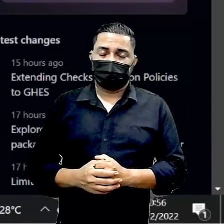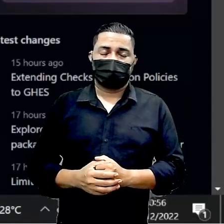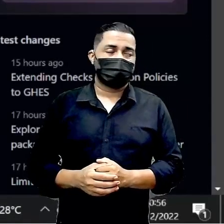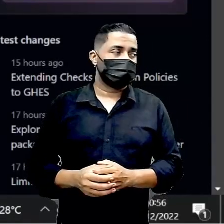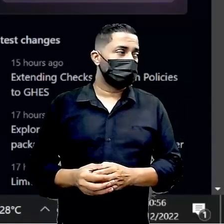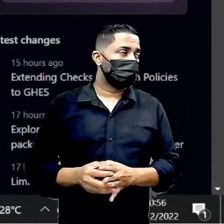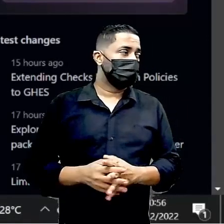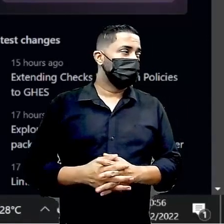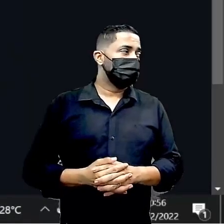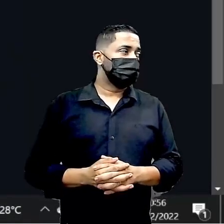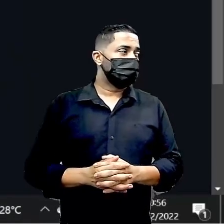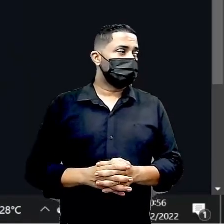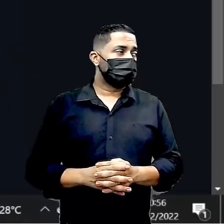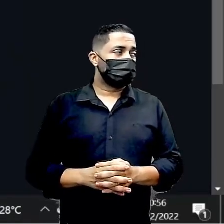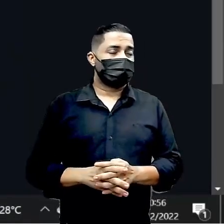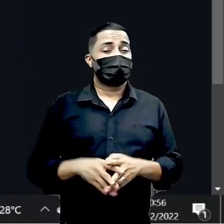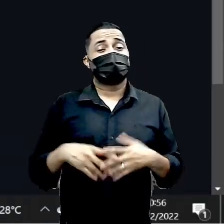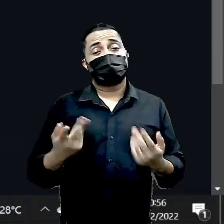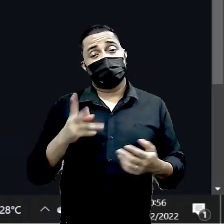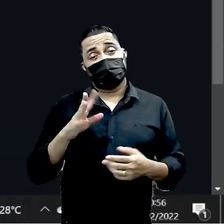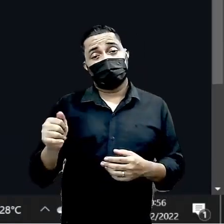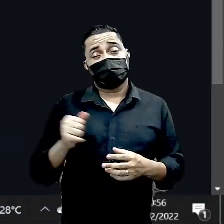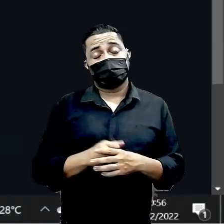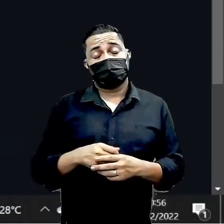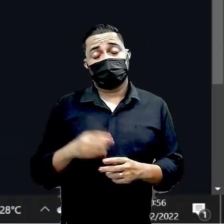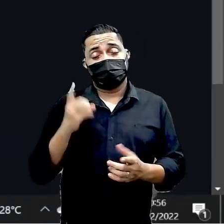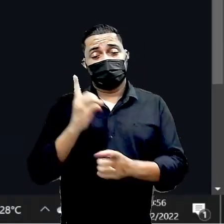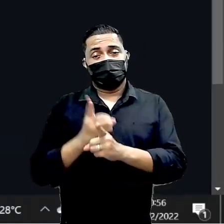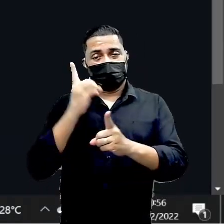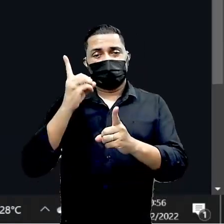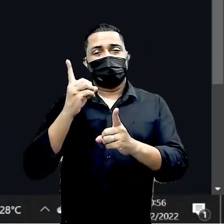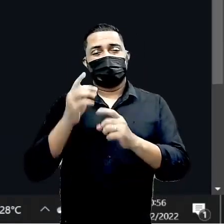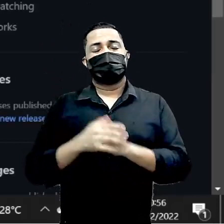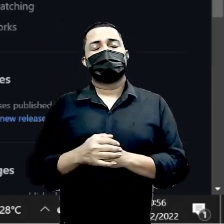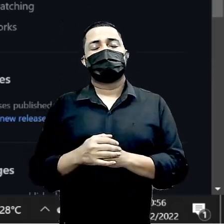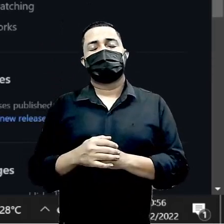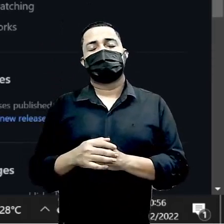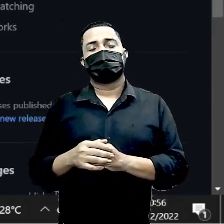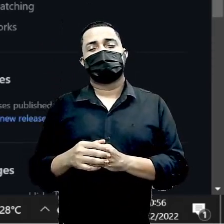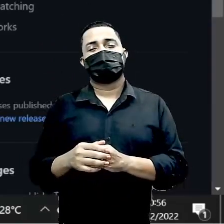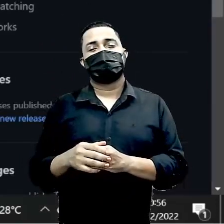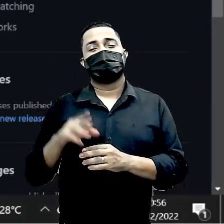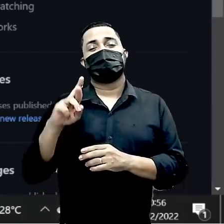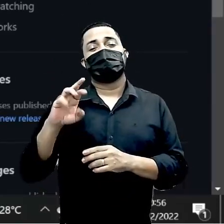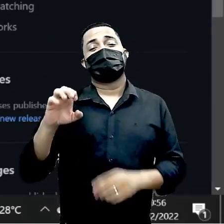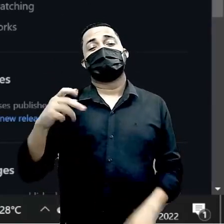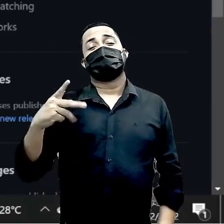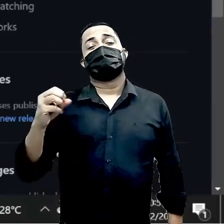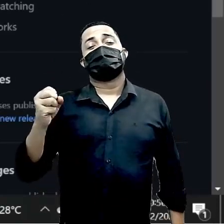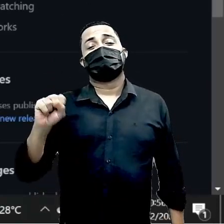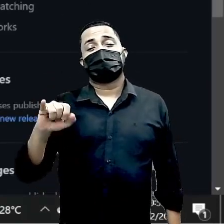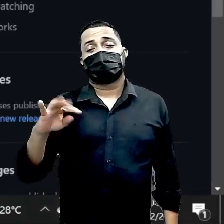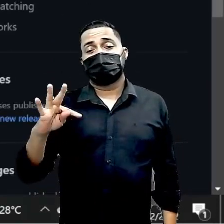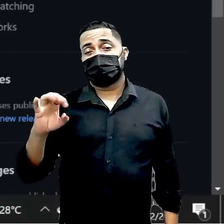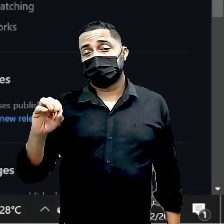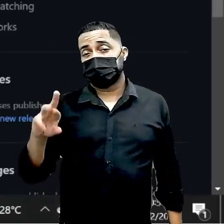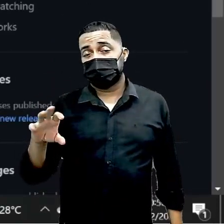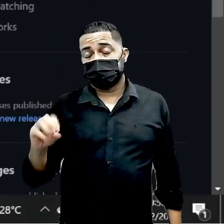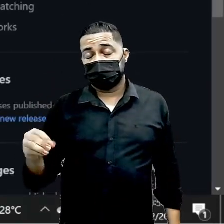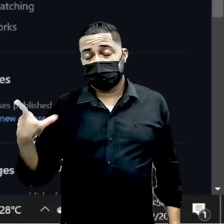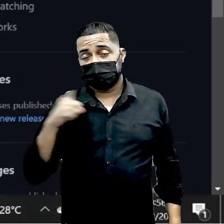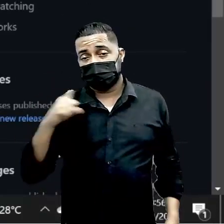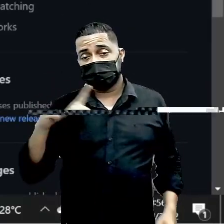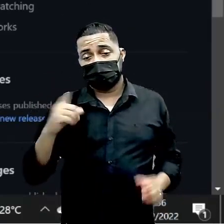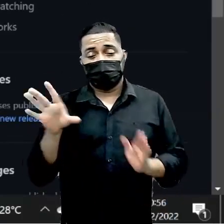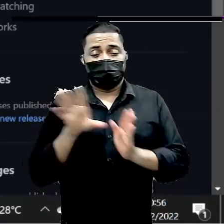Etpack Game. E você vai localizar aqui o repositório que está com